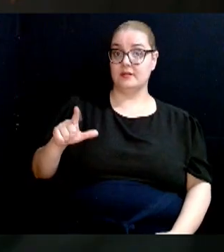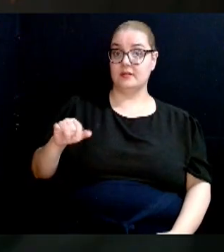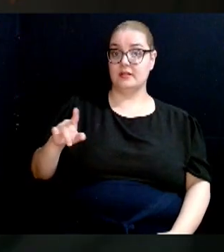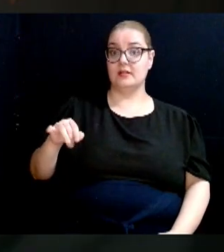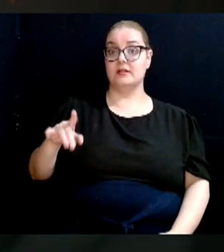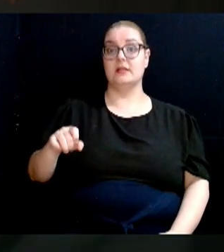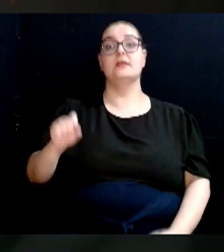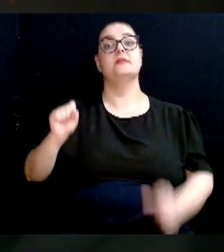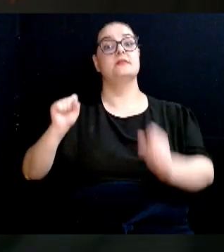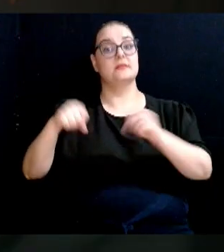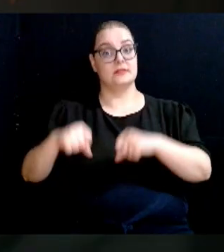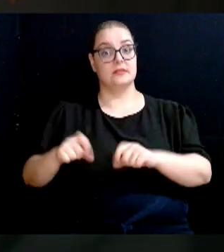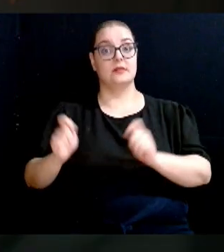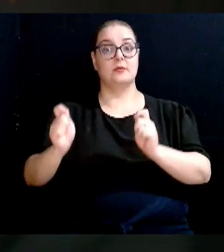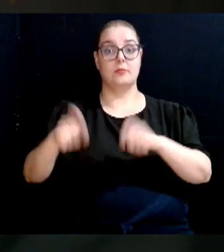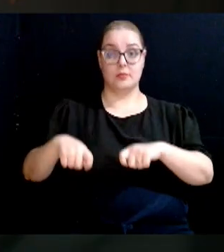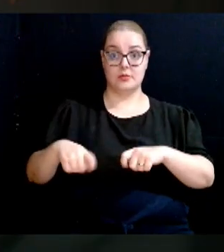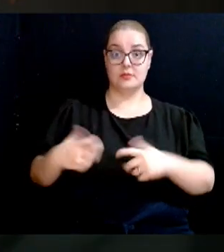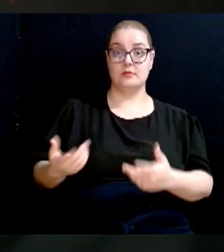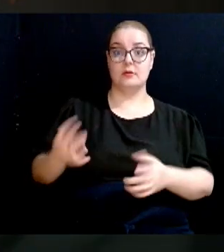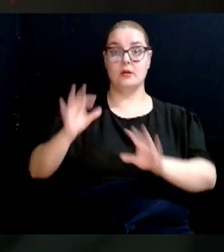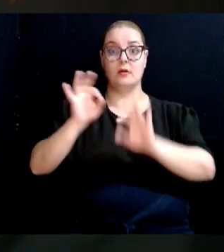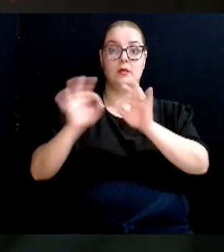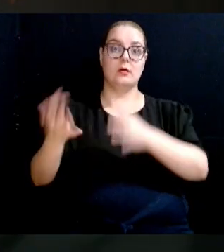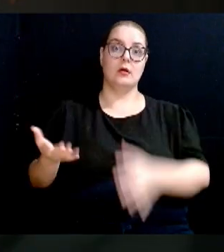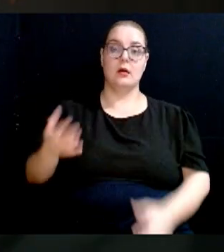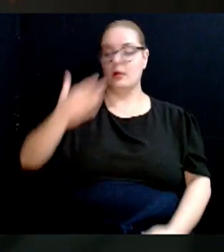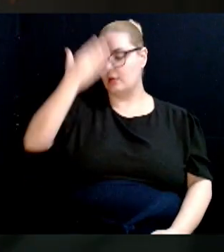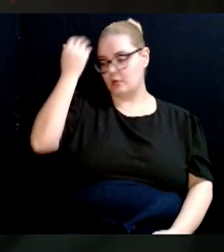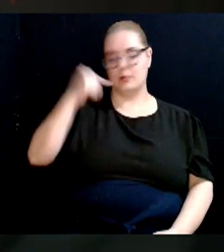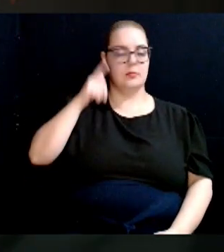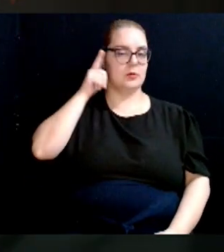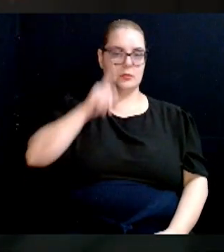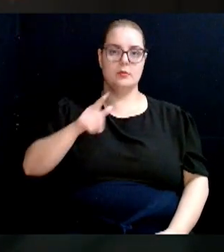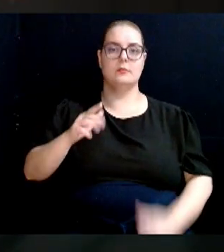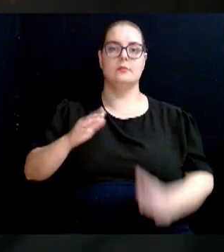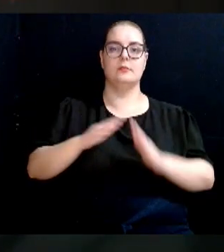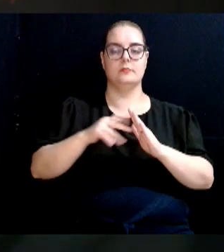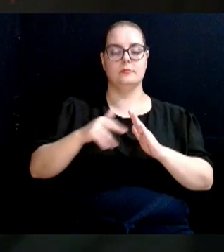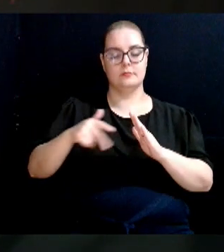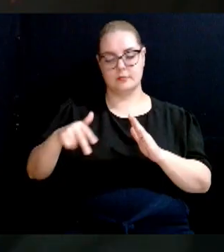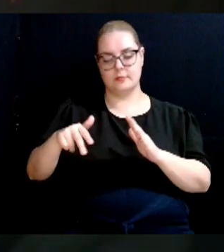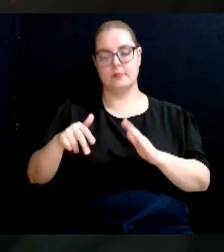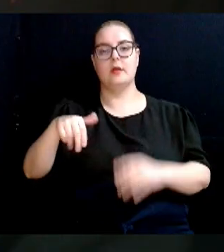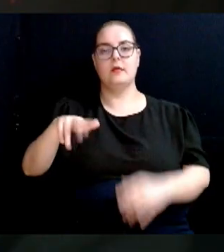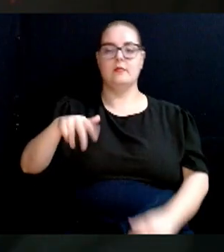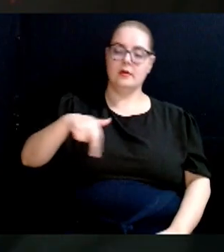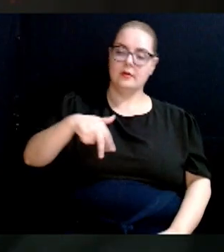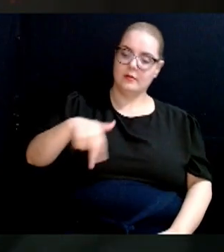gente precisa se planejar. Rubem, mas eu não consigo. Saia de casa, vá fazer uma caminhada,